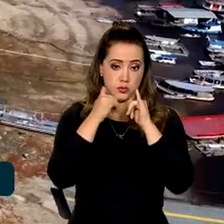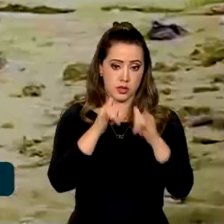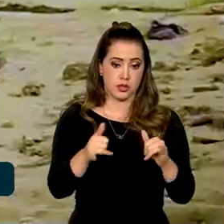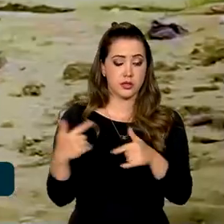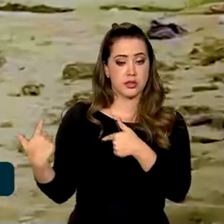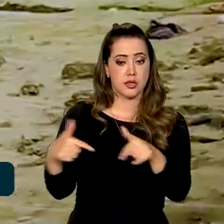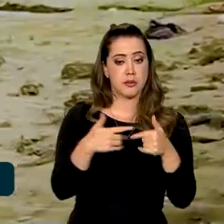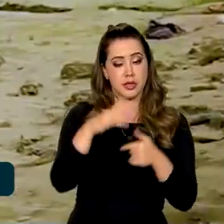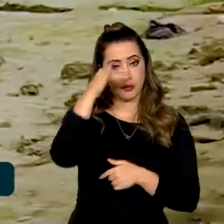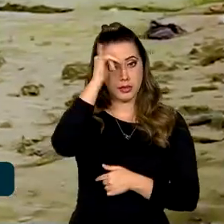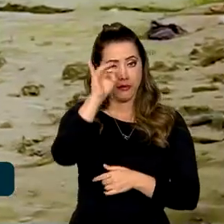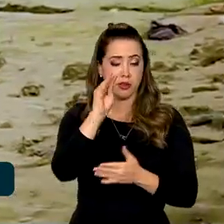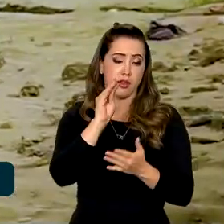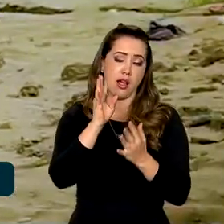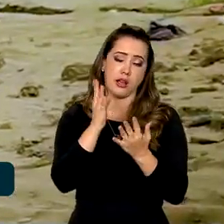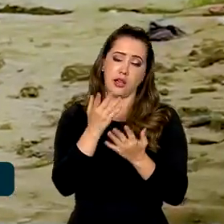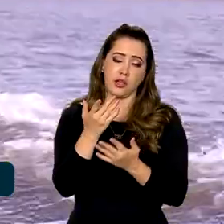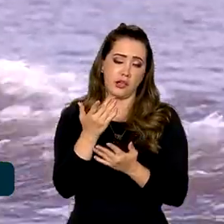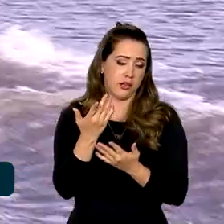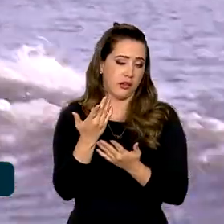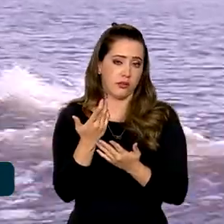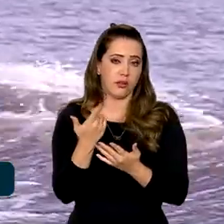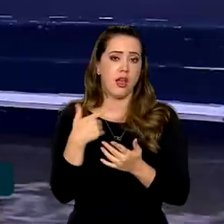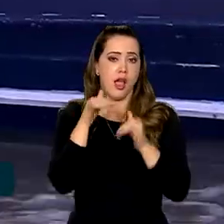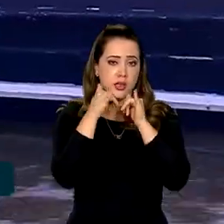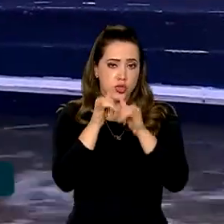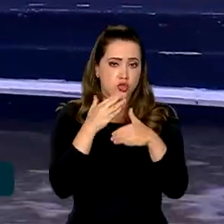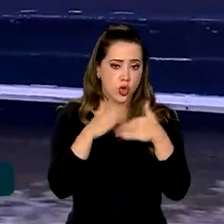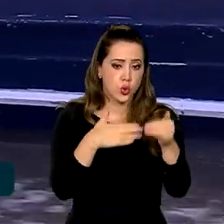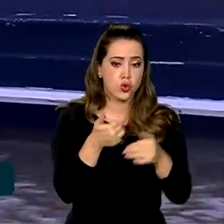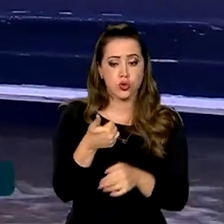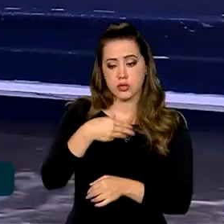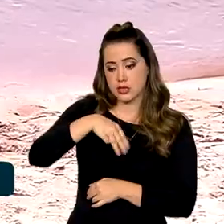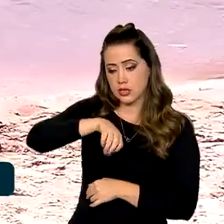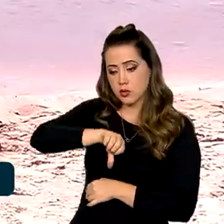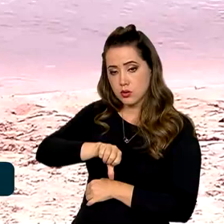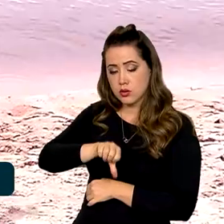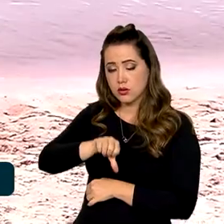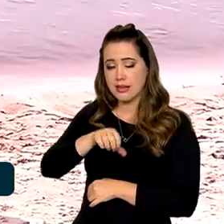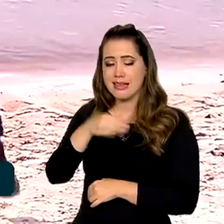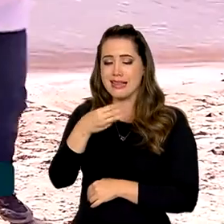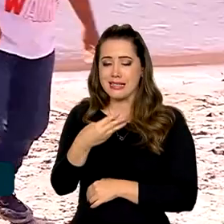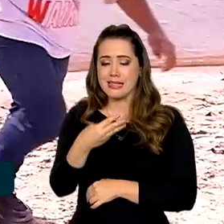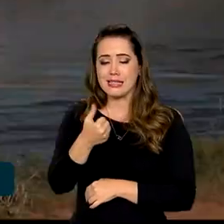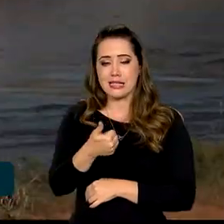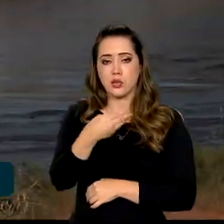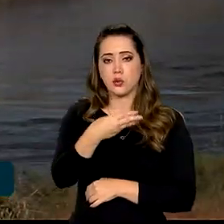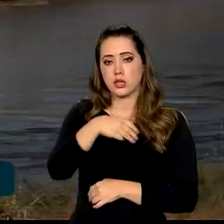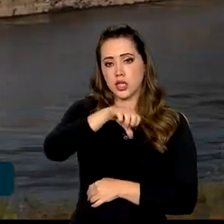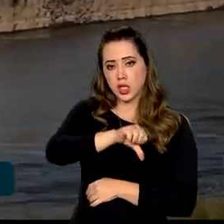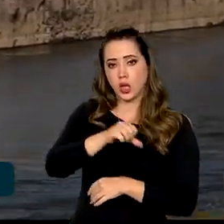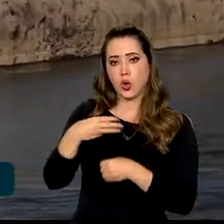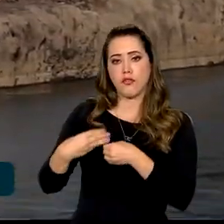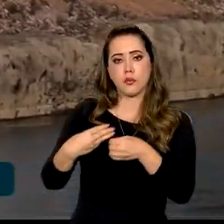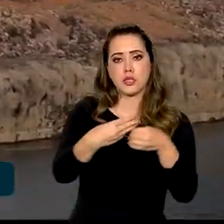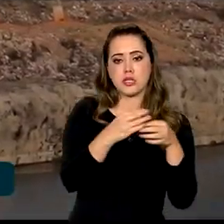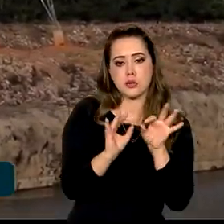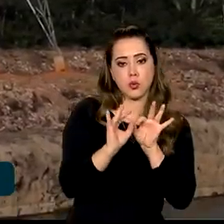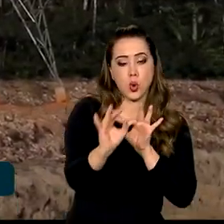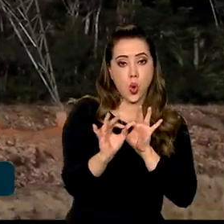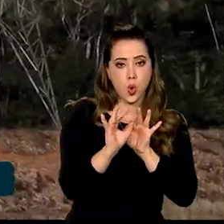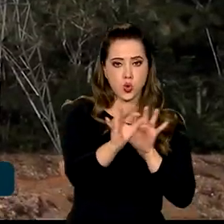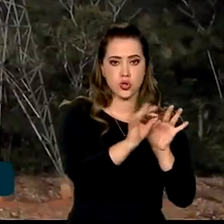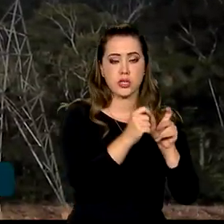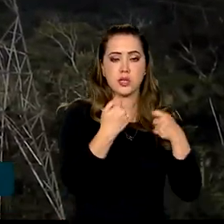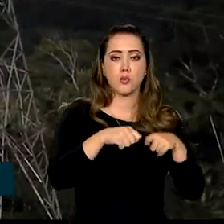em 169 distritos isolados do Amazonas, que dependem de óleo diesel. Outra preocupação